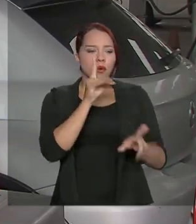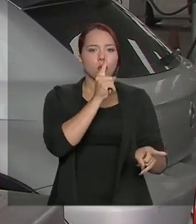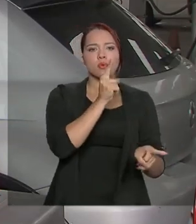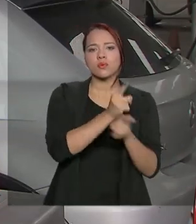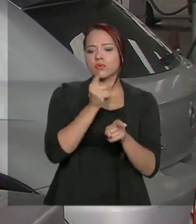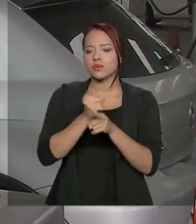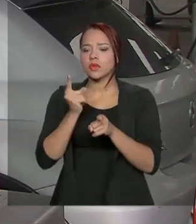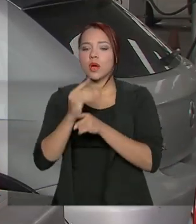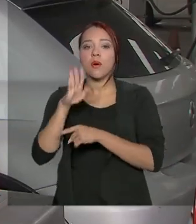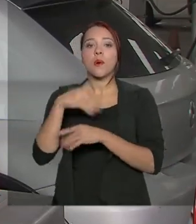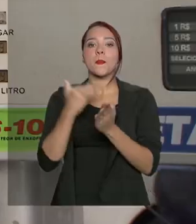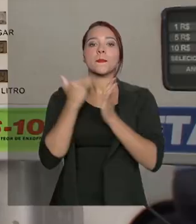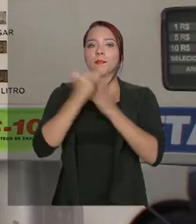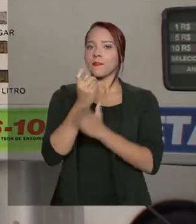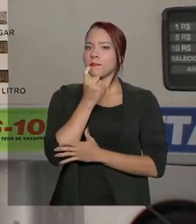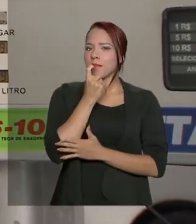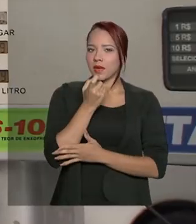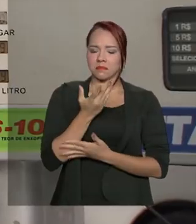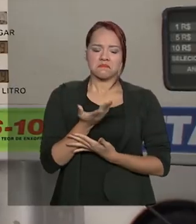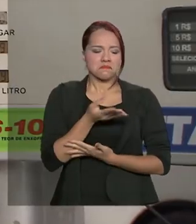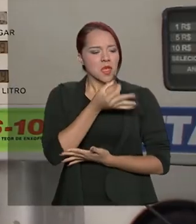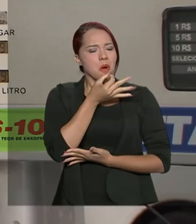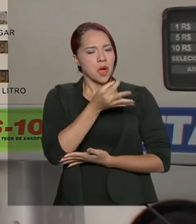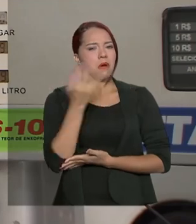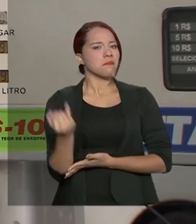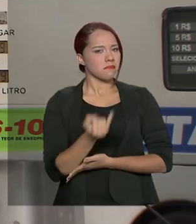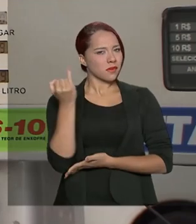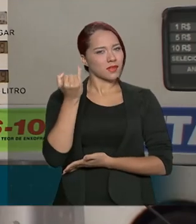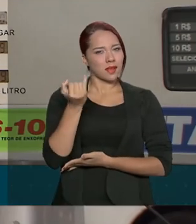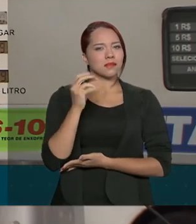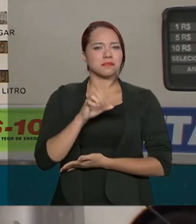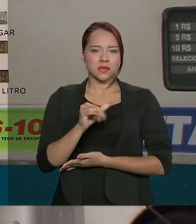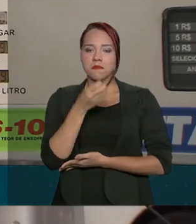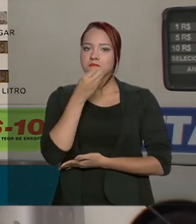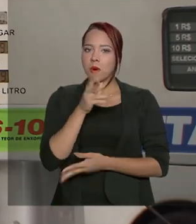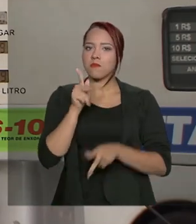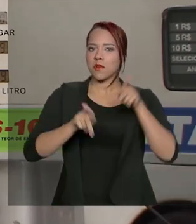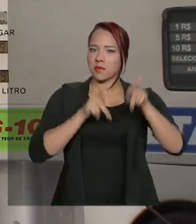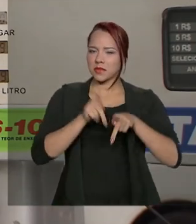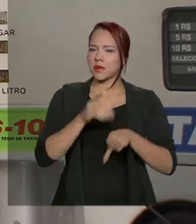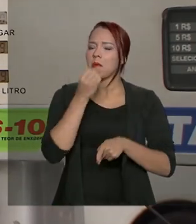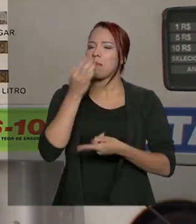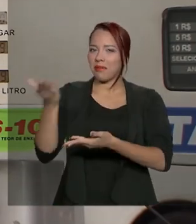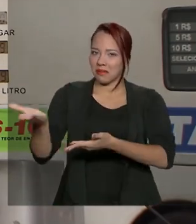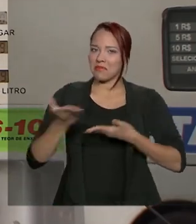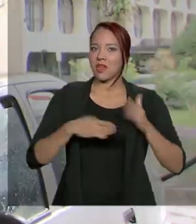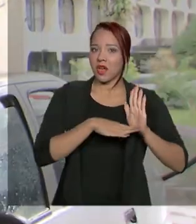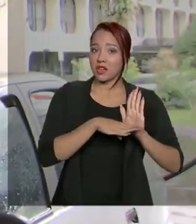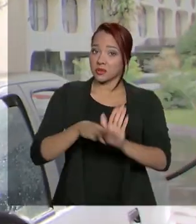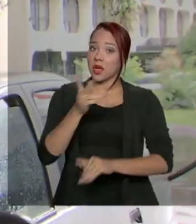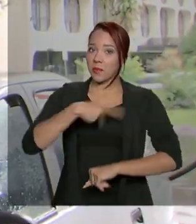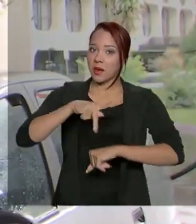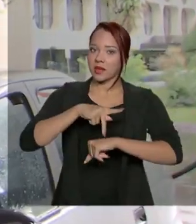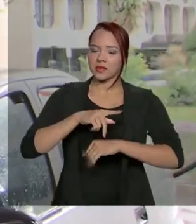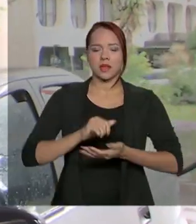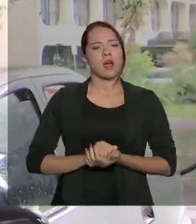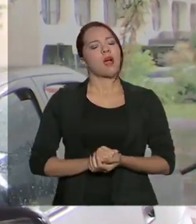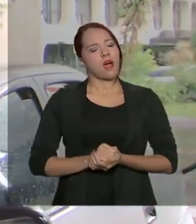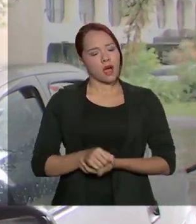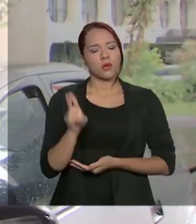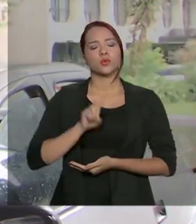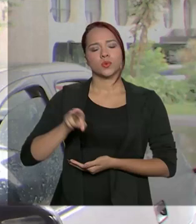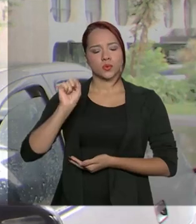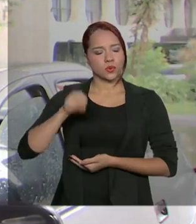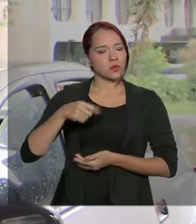combustível mais próximo. Acho importante, se é bom para a população, que seja bem-vindo. Ajudar o país, usaria sim, sem